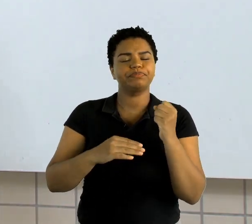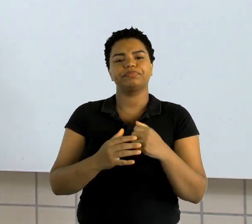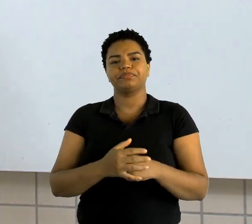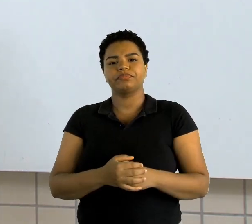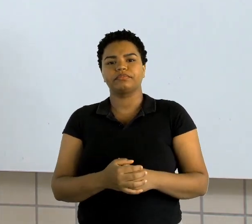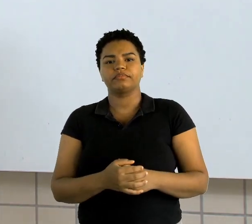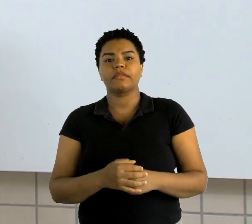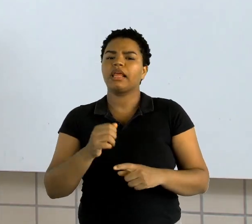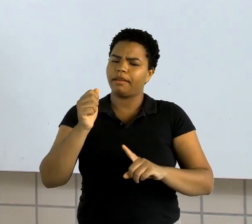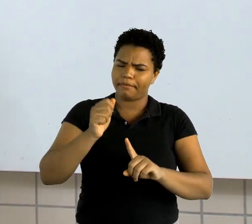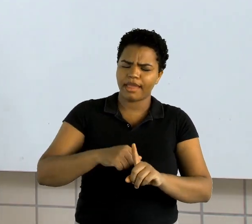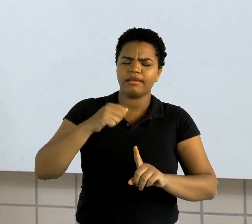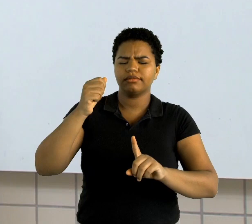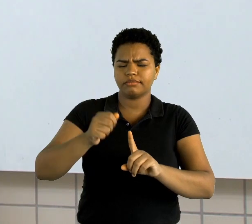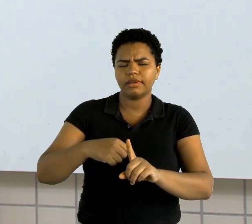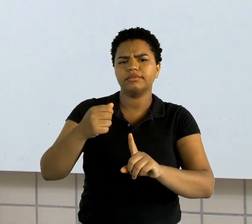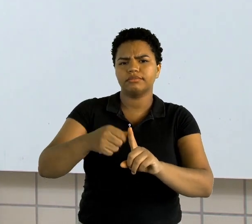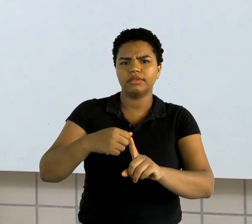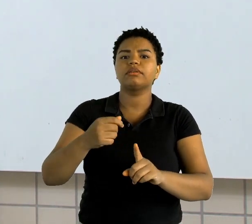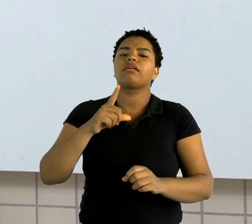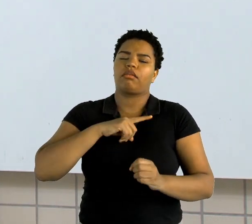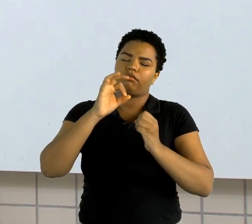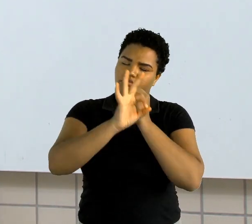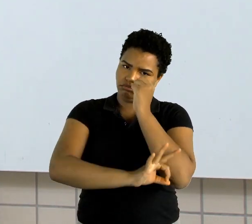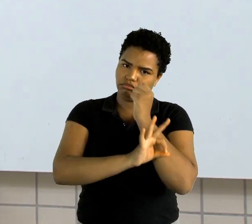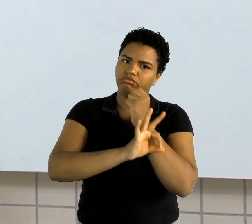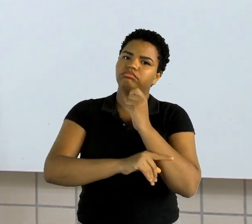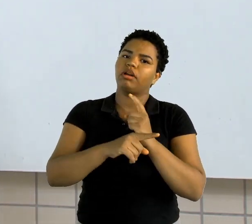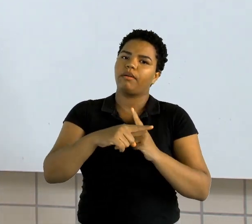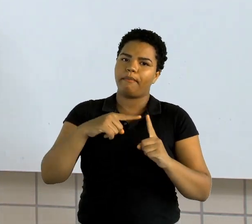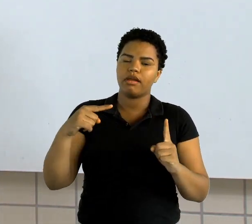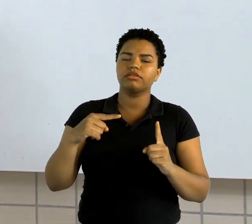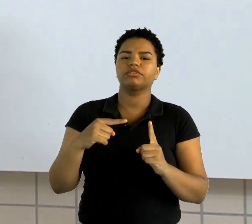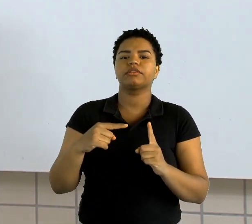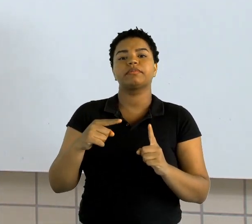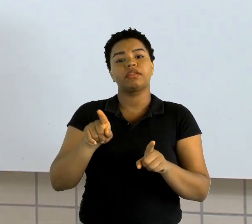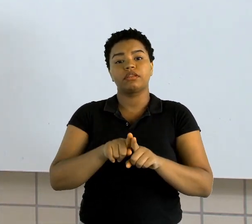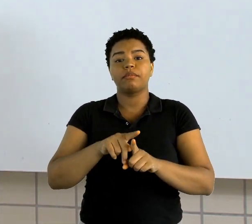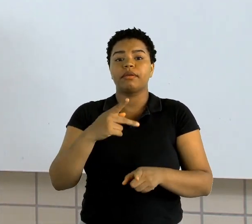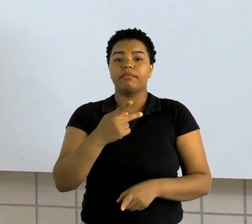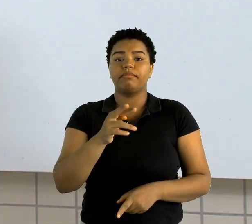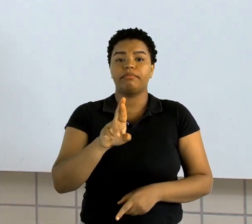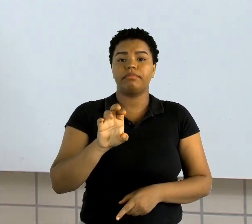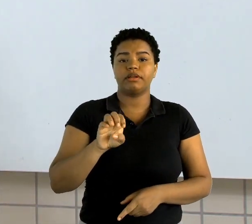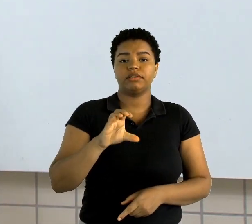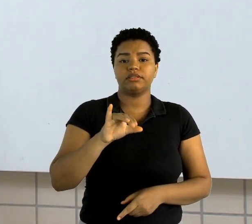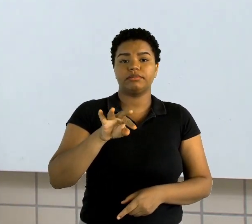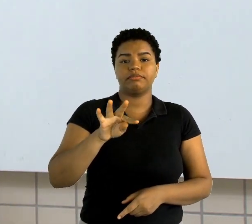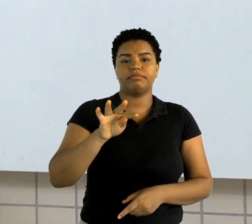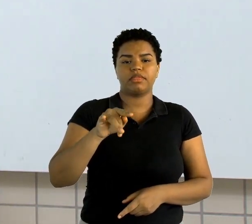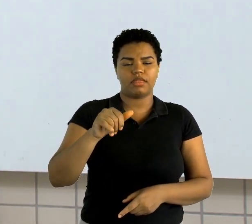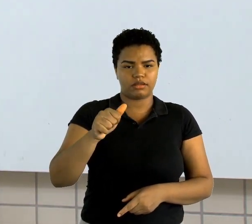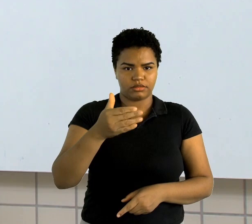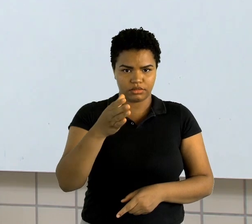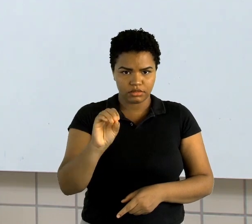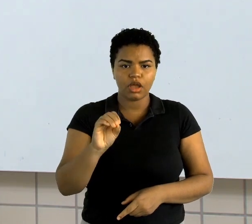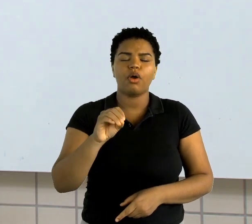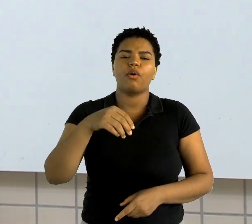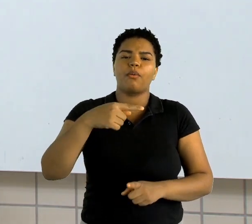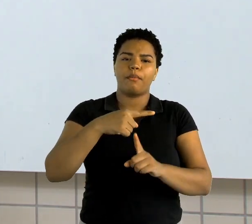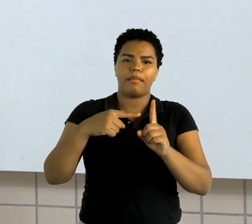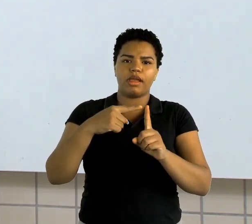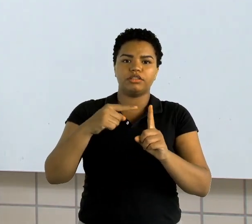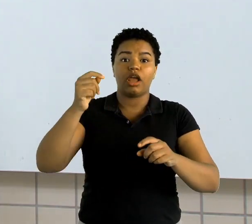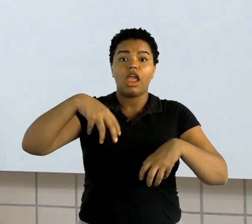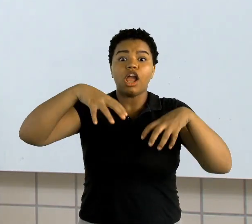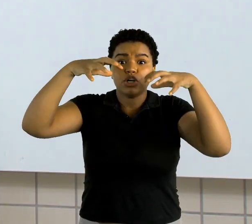mês, né? E precipitação média é a quantidade de chuva num período,